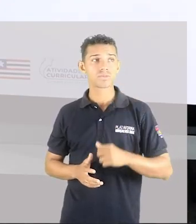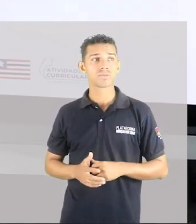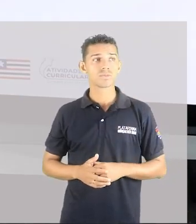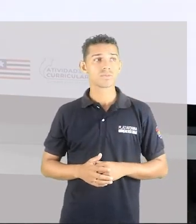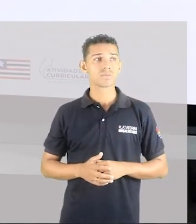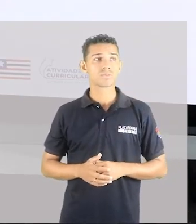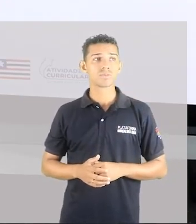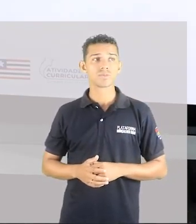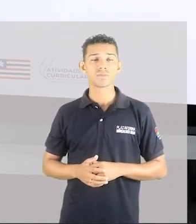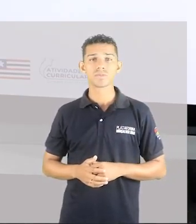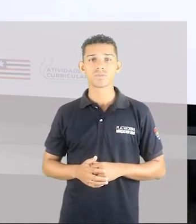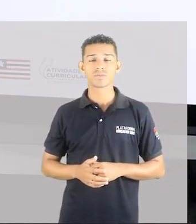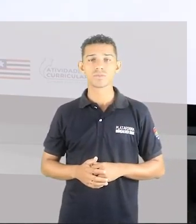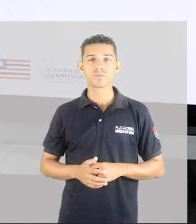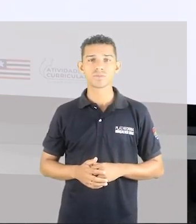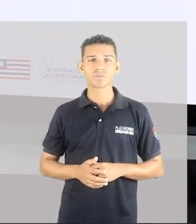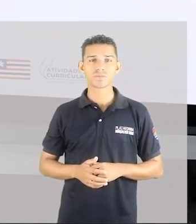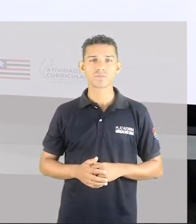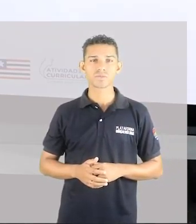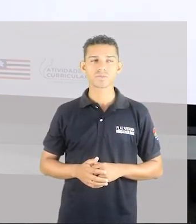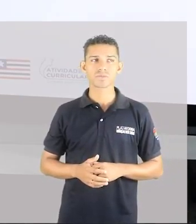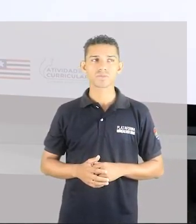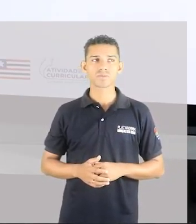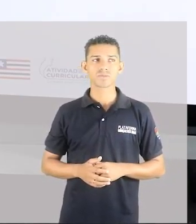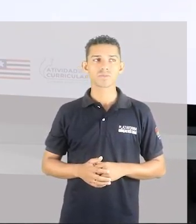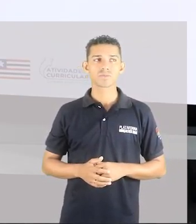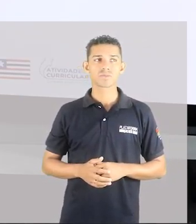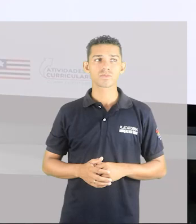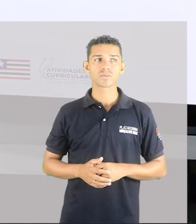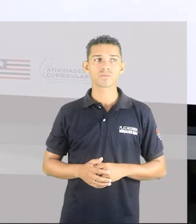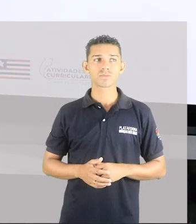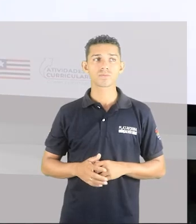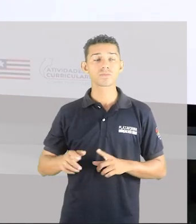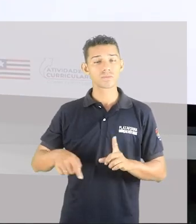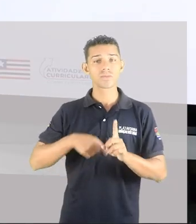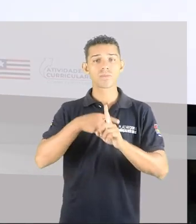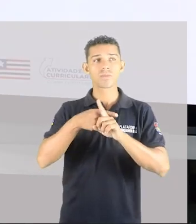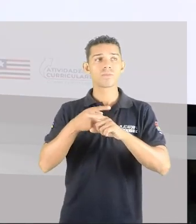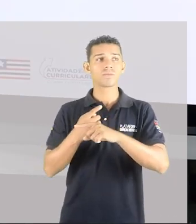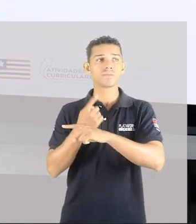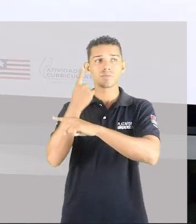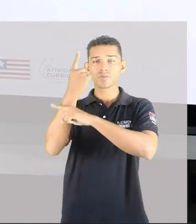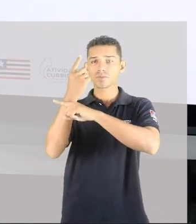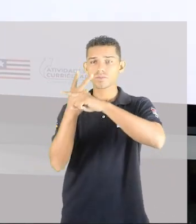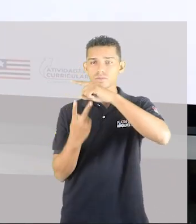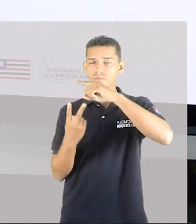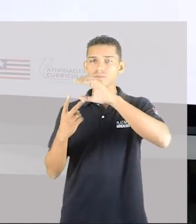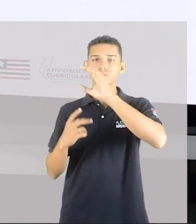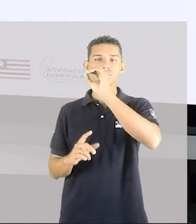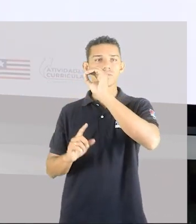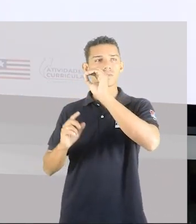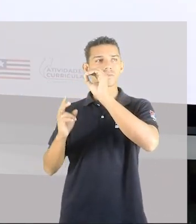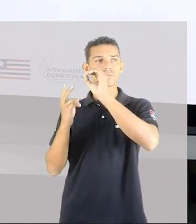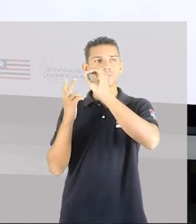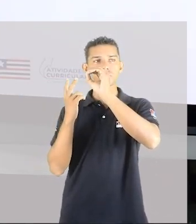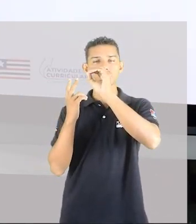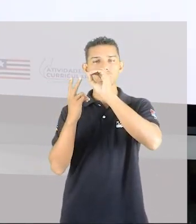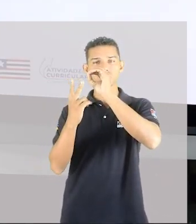oxigenada. Ela se decompõe em água mais um meio de oxigênio.